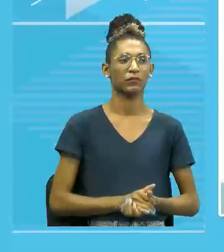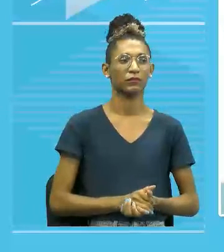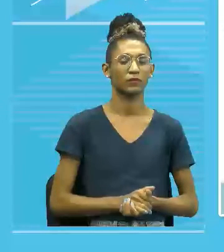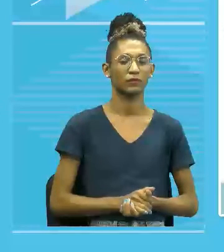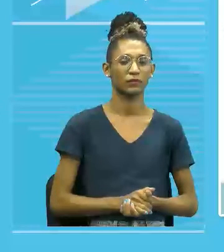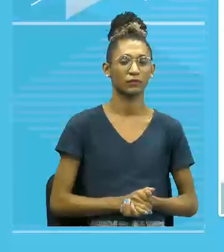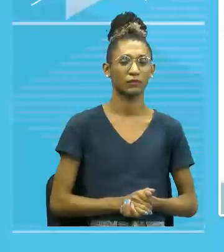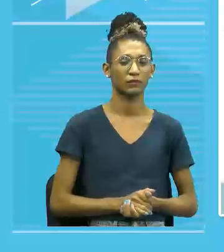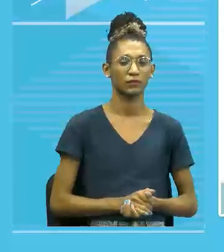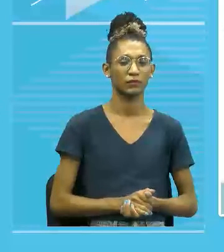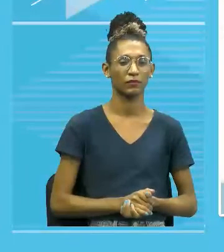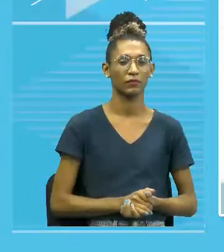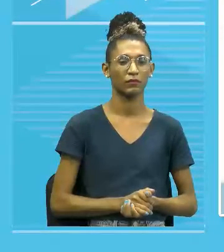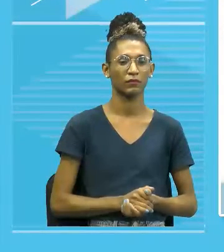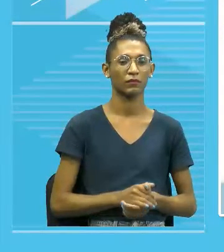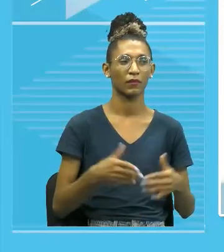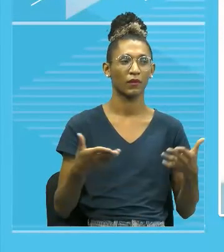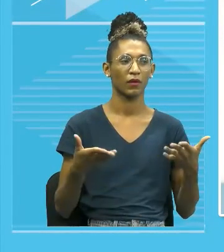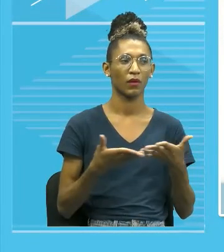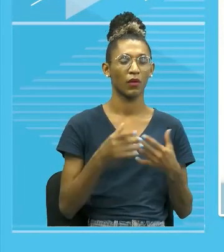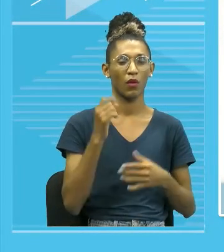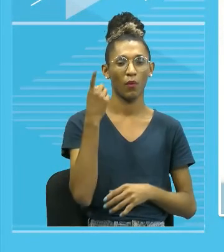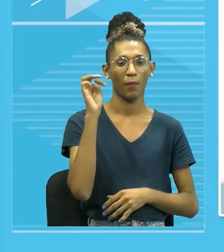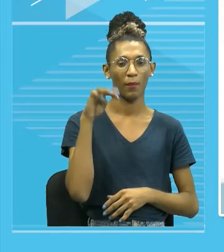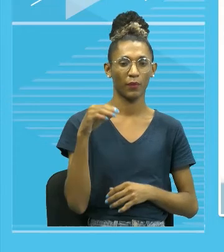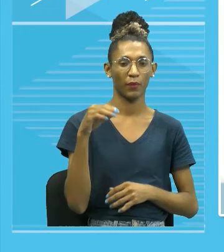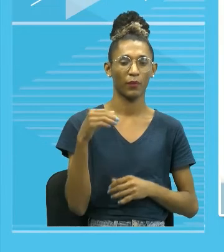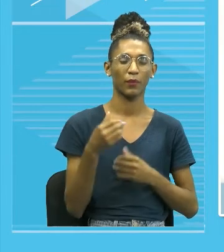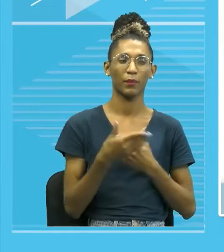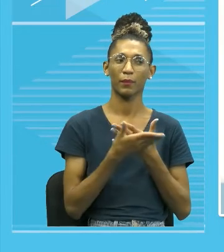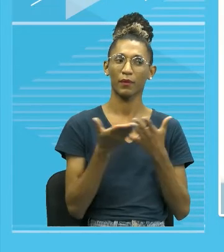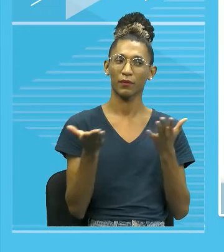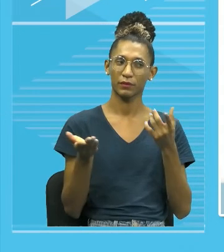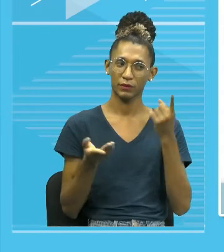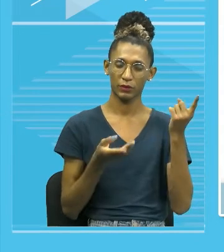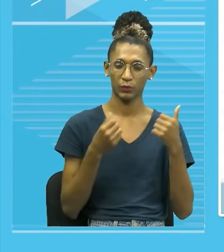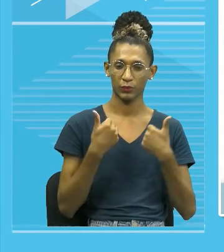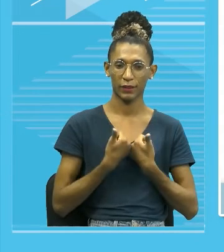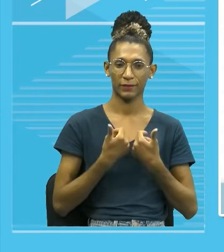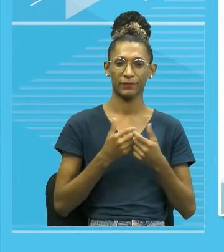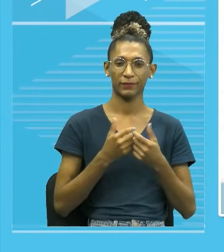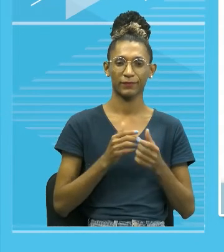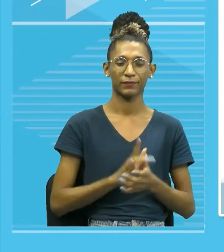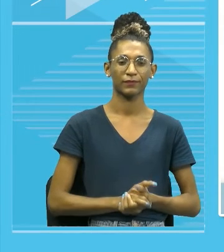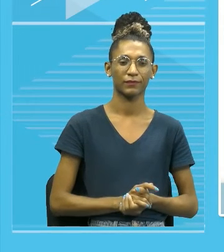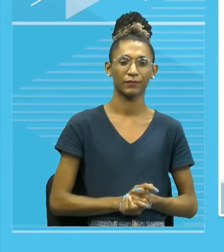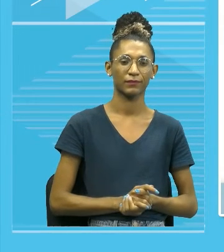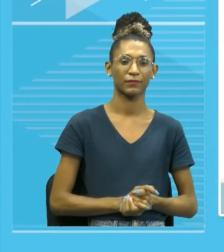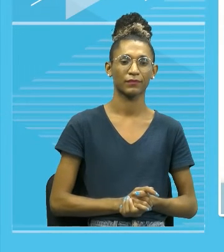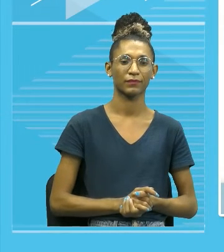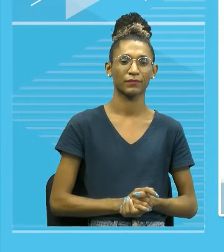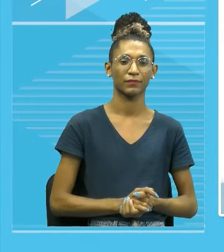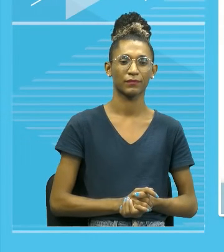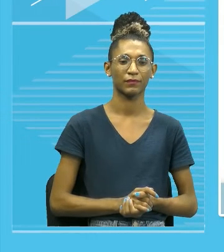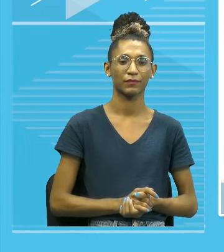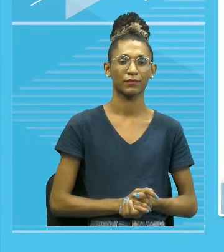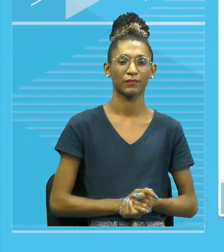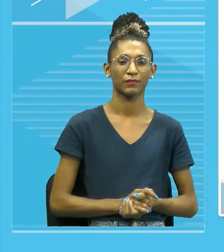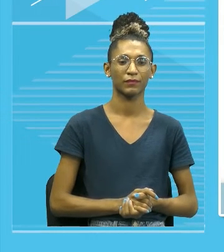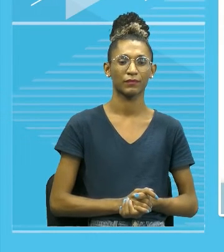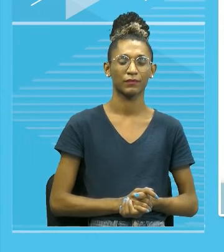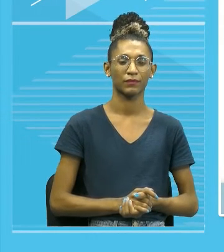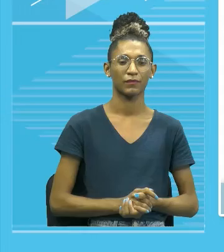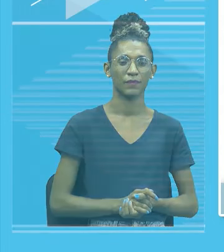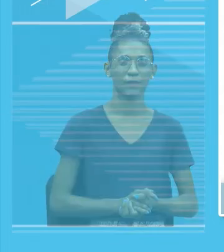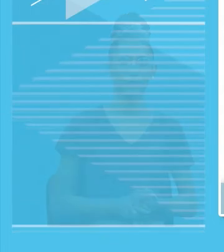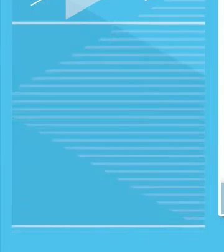Tá eu vou deixar aí um minutinho antes de trocar de slide para ir para o próximo tá então Jorge deixa em tela cheia e marca